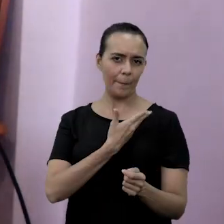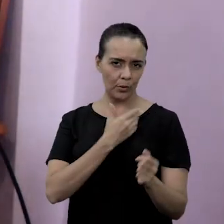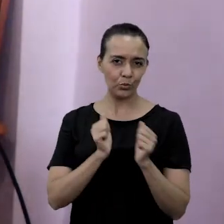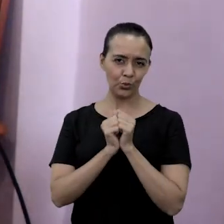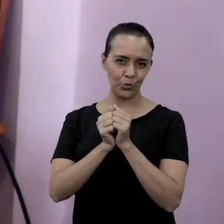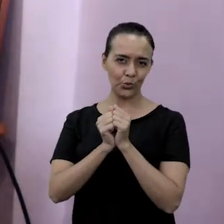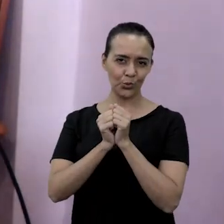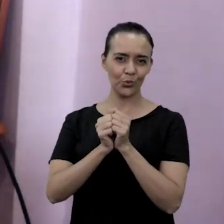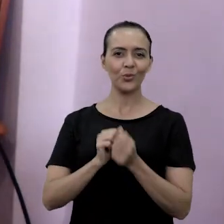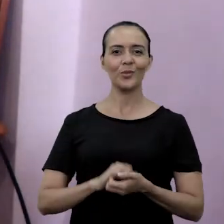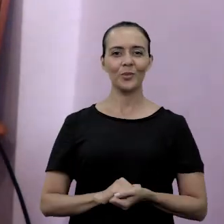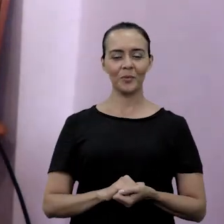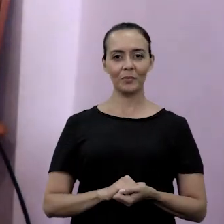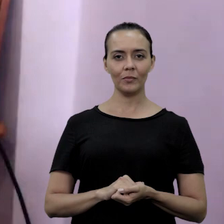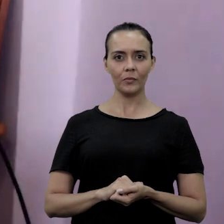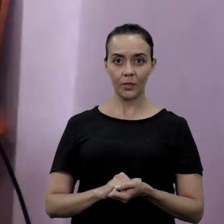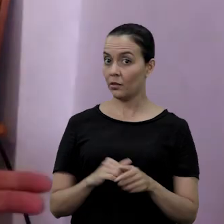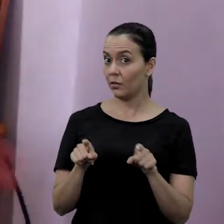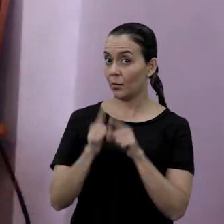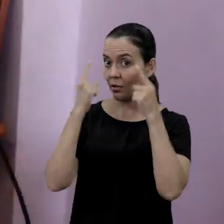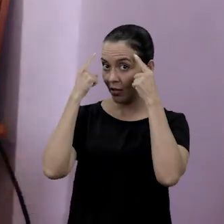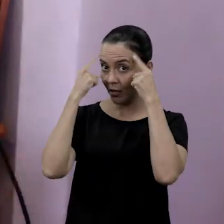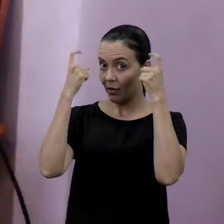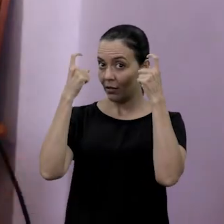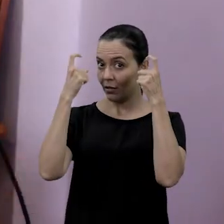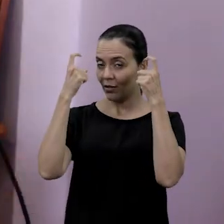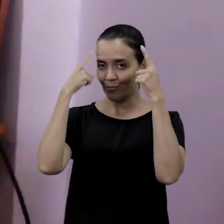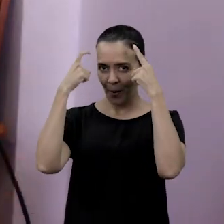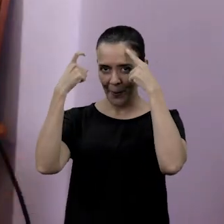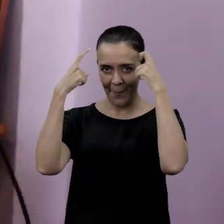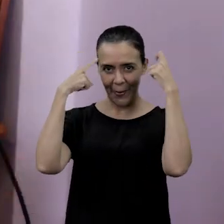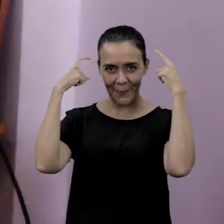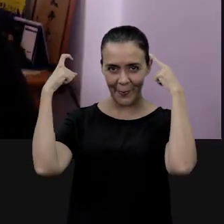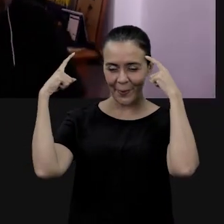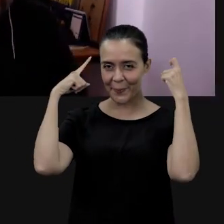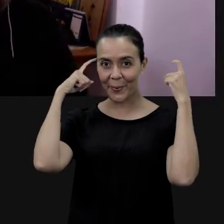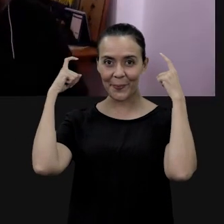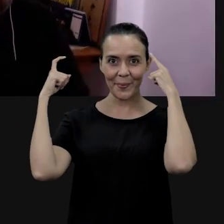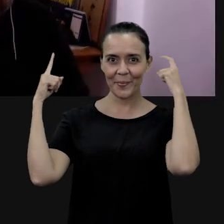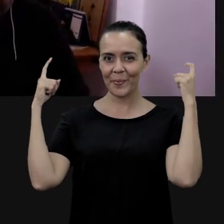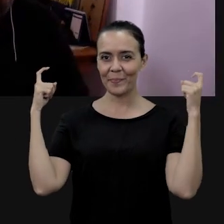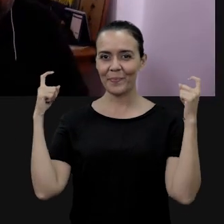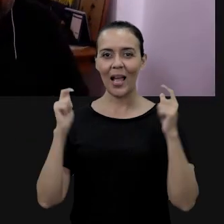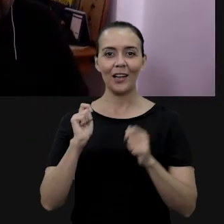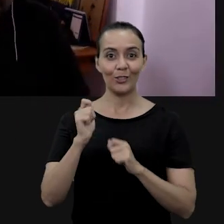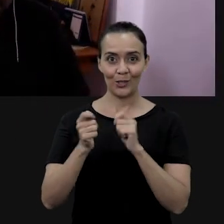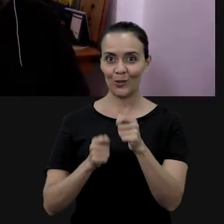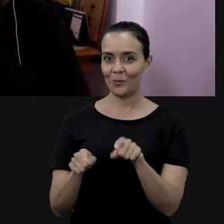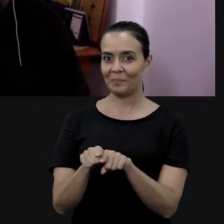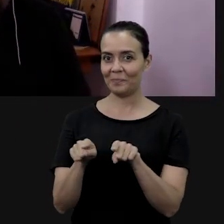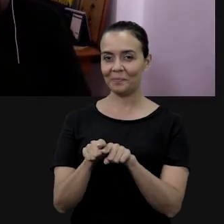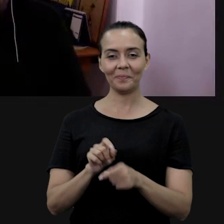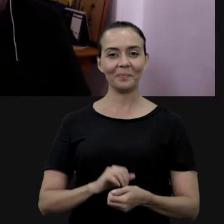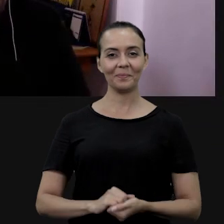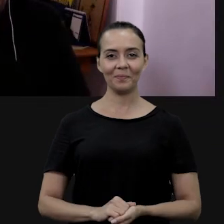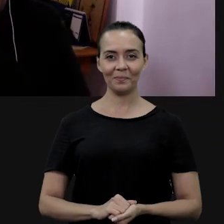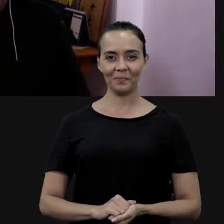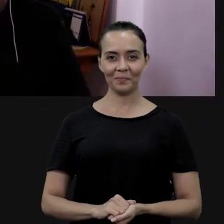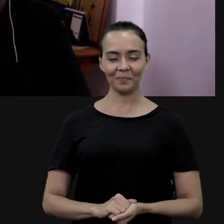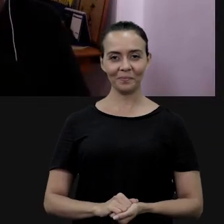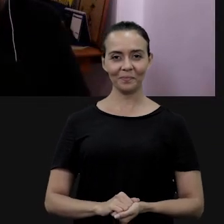colegas e criatividade, né? Sempre nesse lado de criação, de tocar.